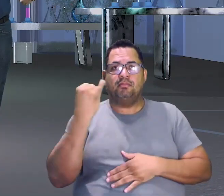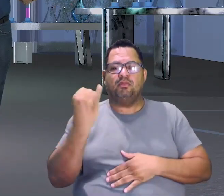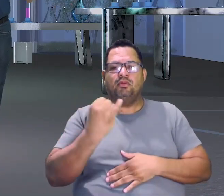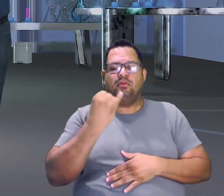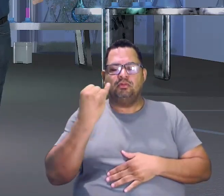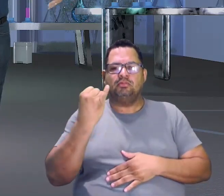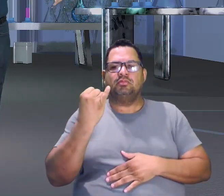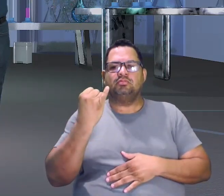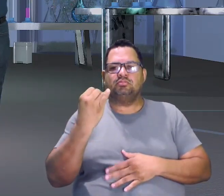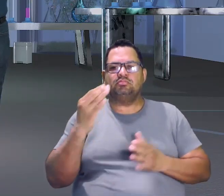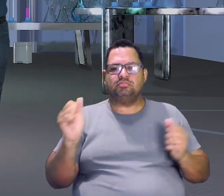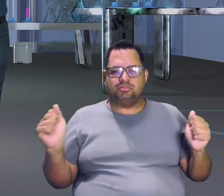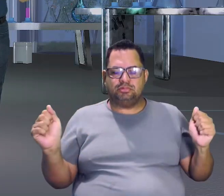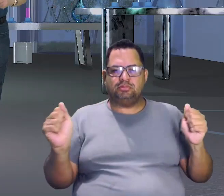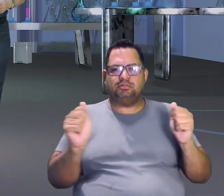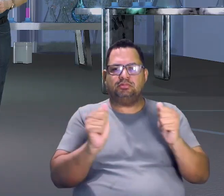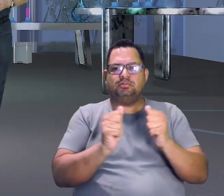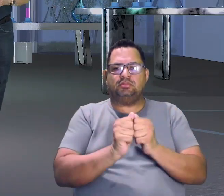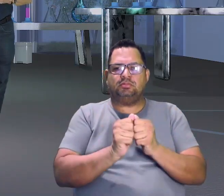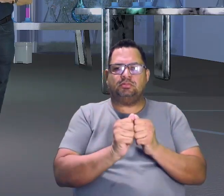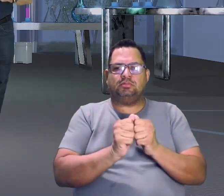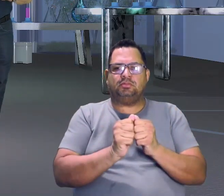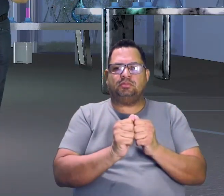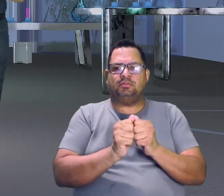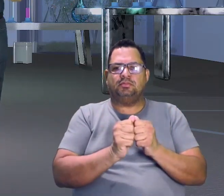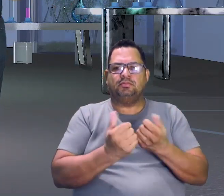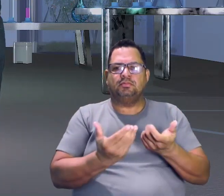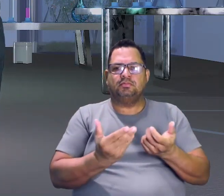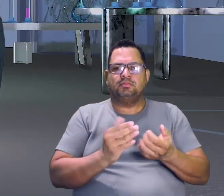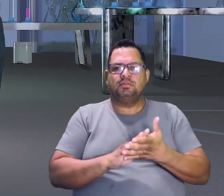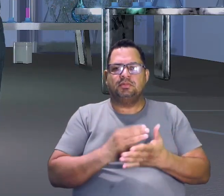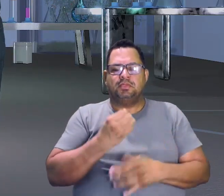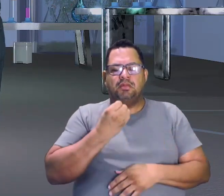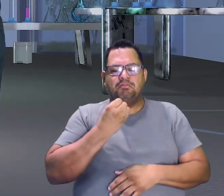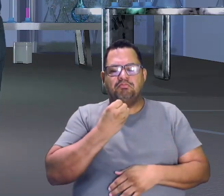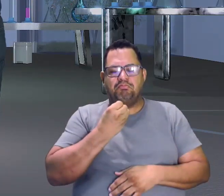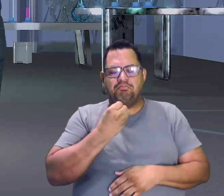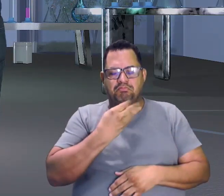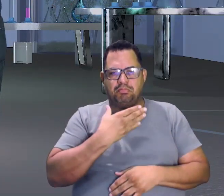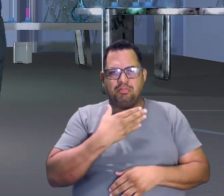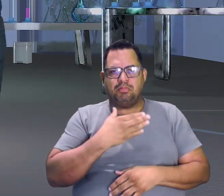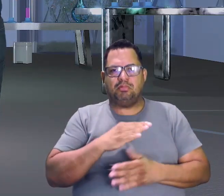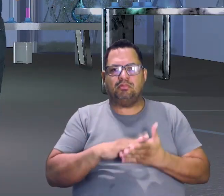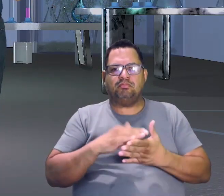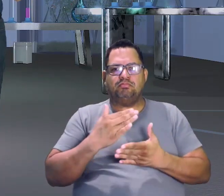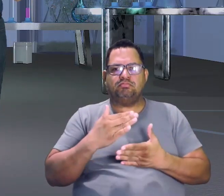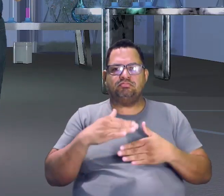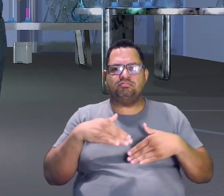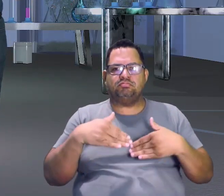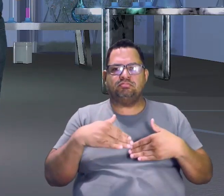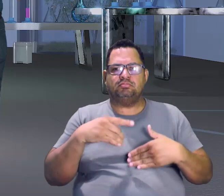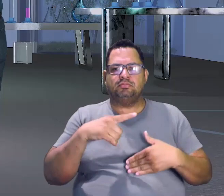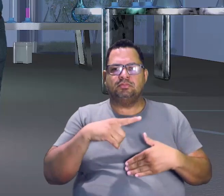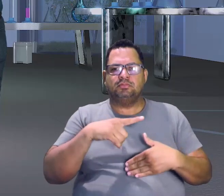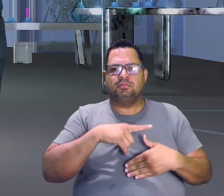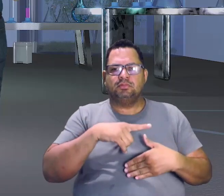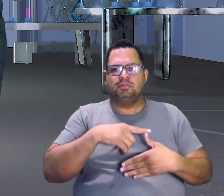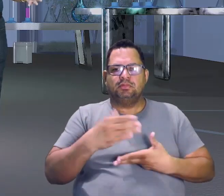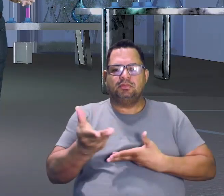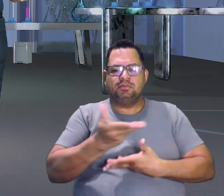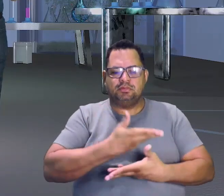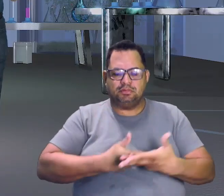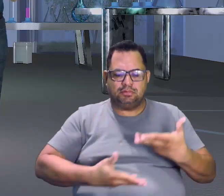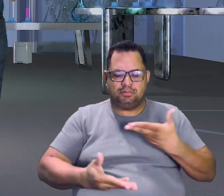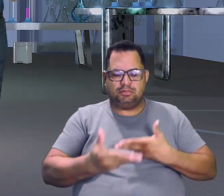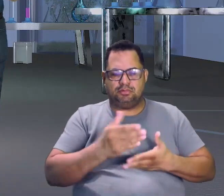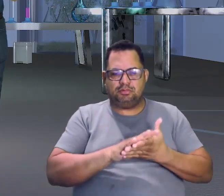aprendizado seu, com certeza, vai ser bem maior quando tem a nossa colaboração e a colaboração